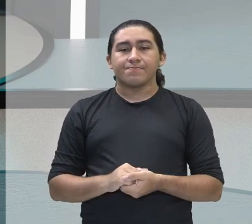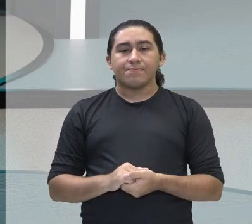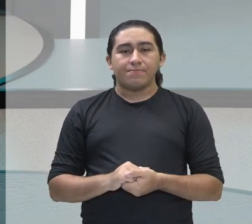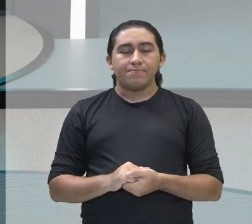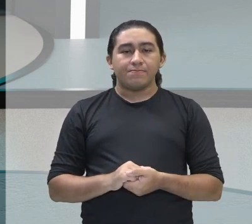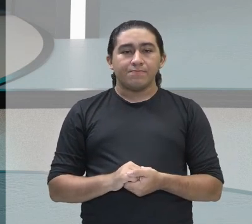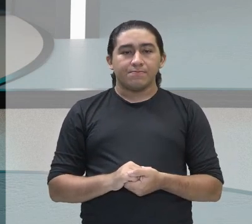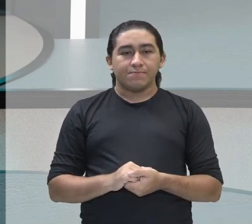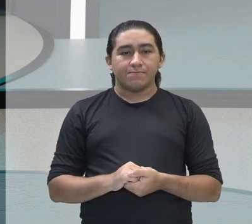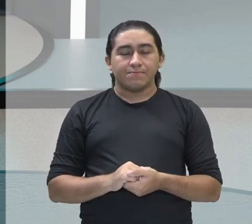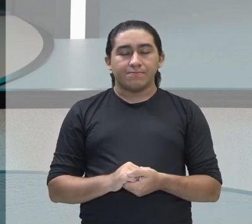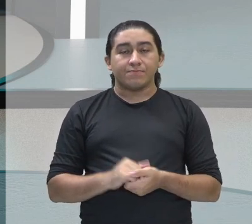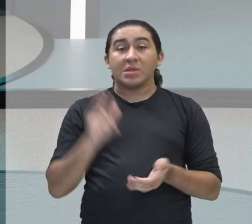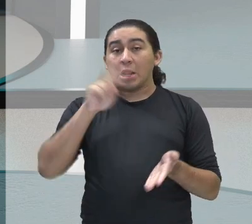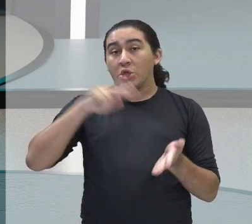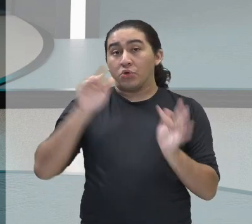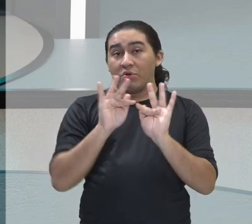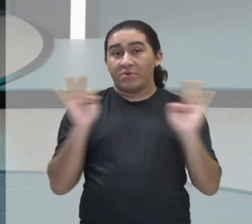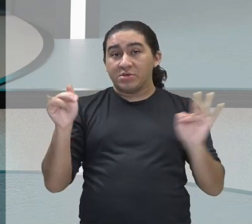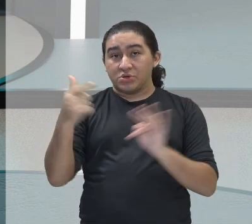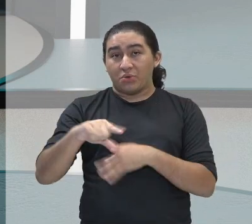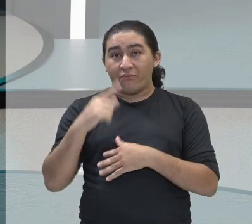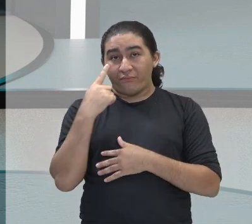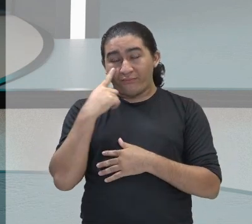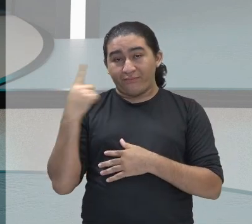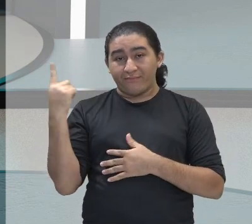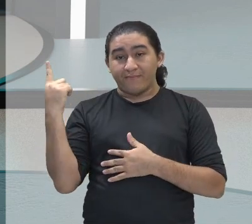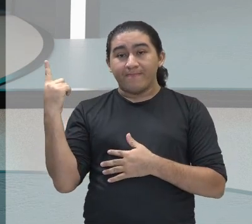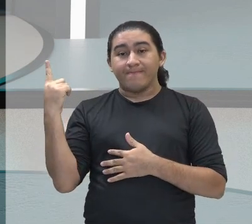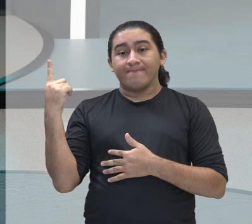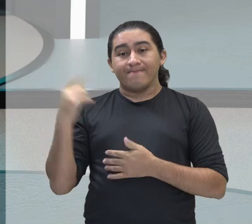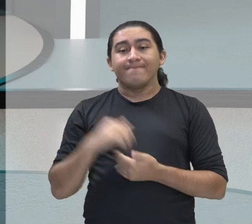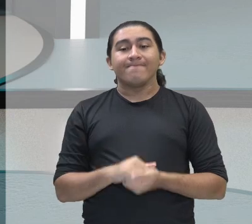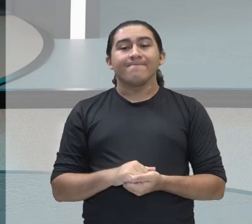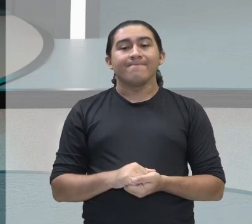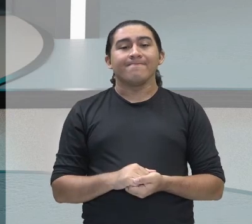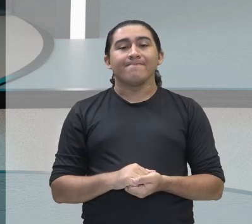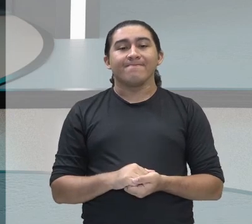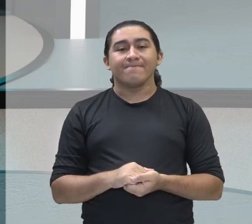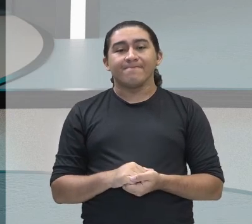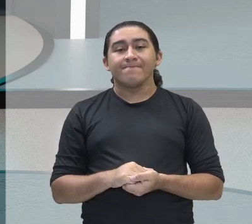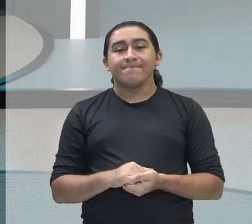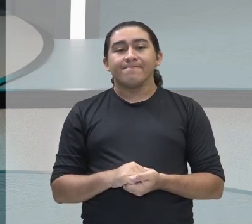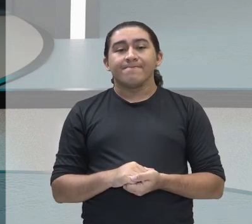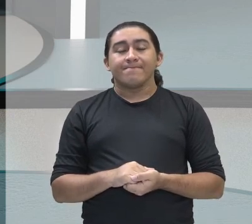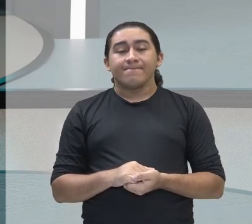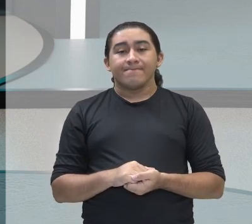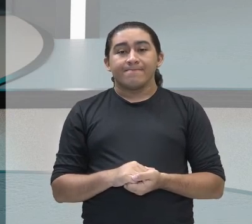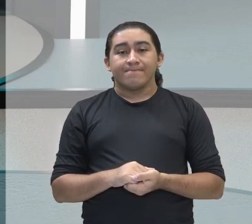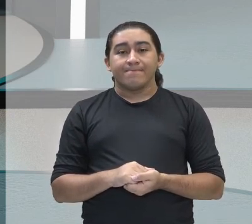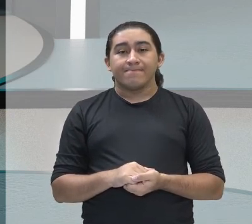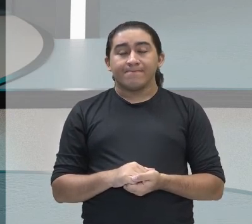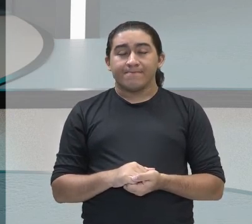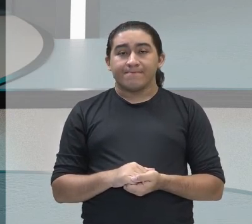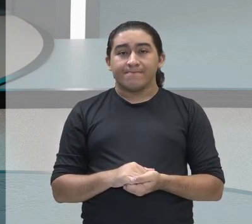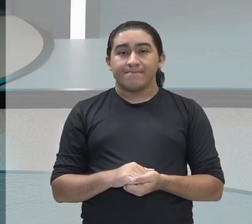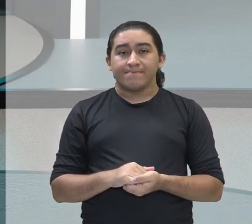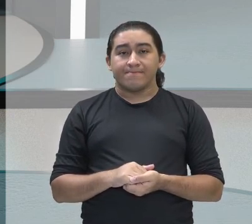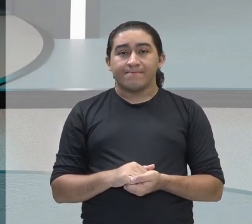A first lion roared mightily, asserting his dominance over the vast savanna. O leão